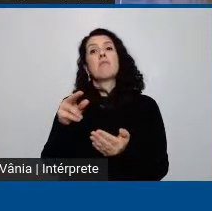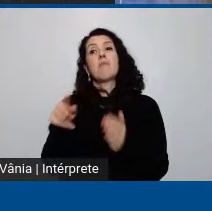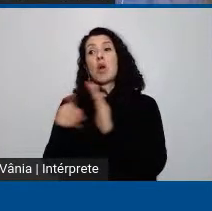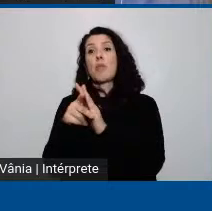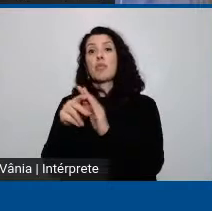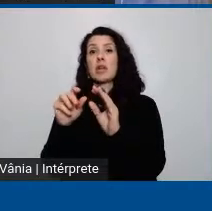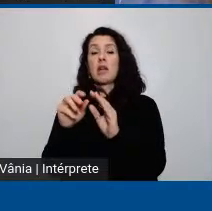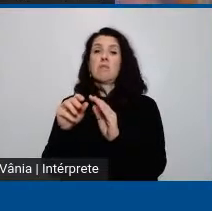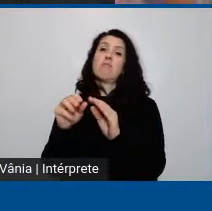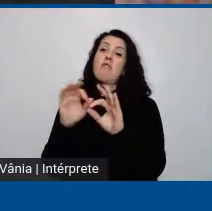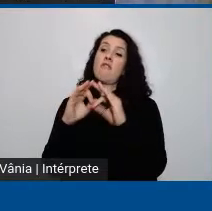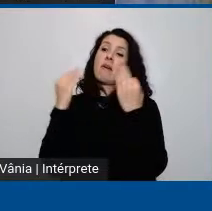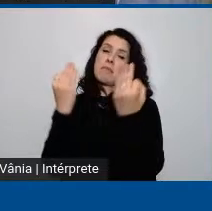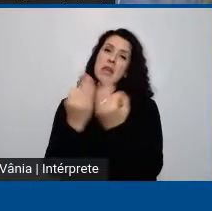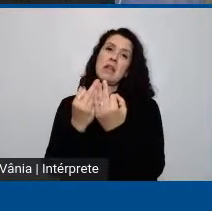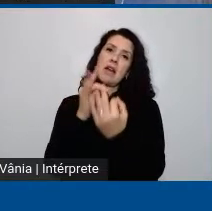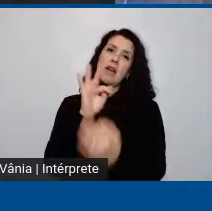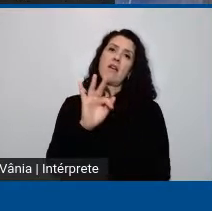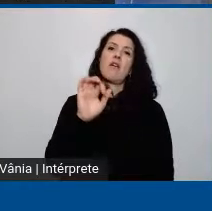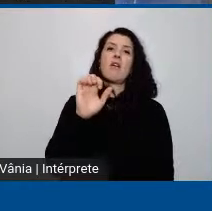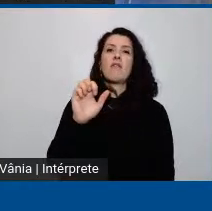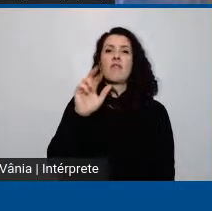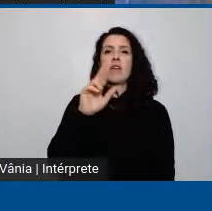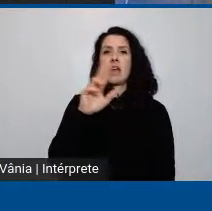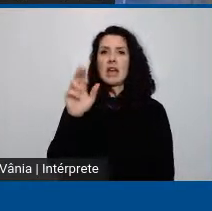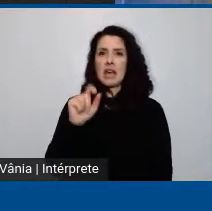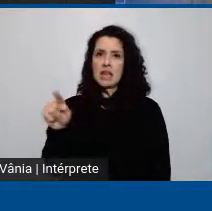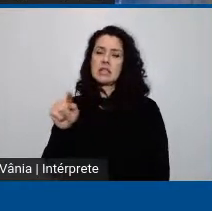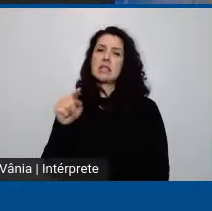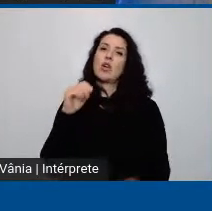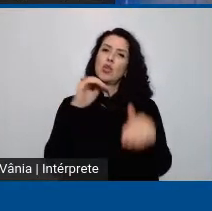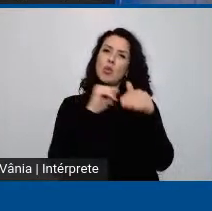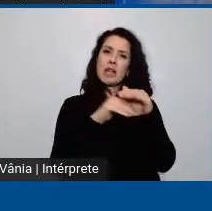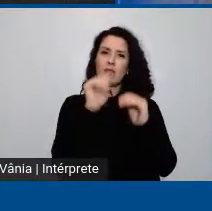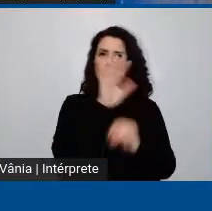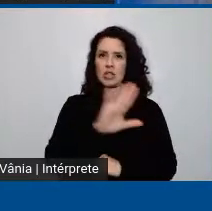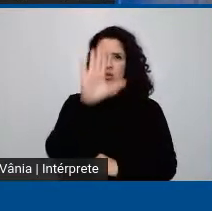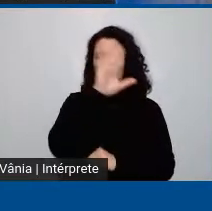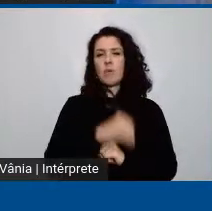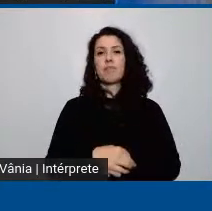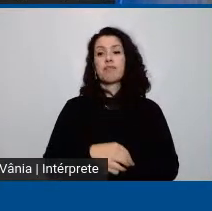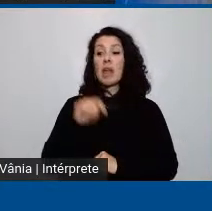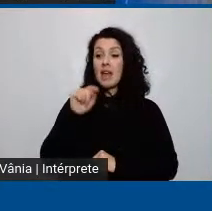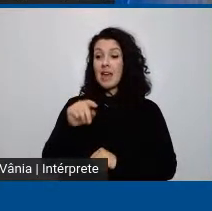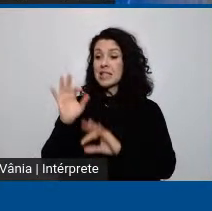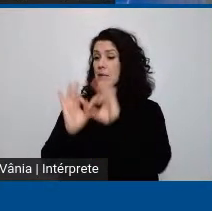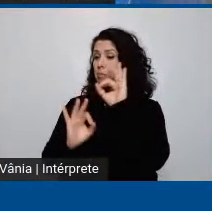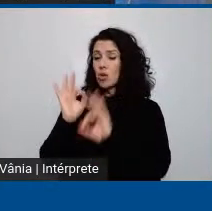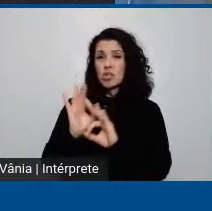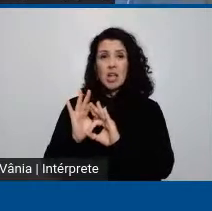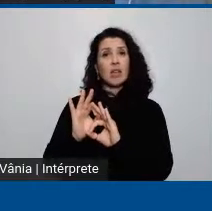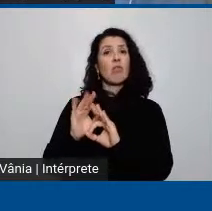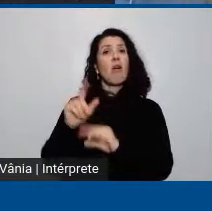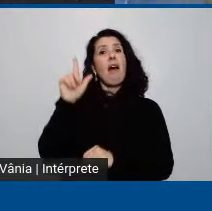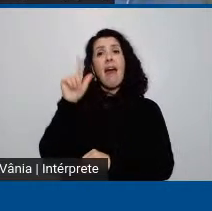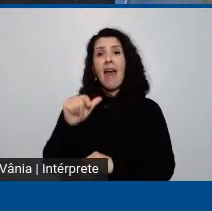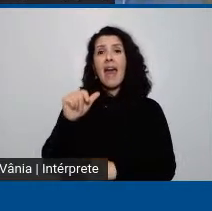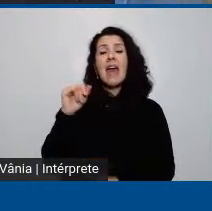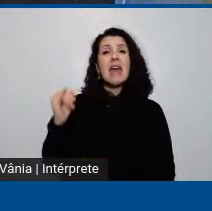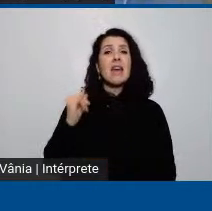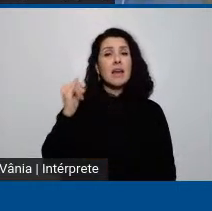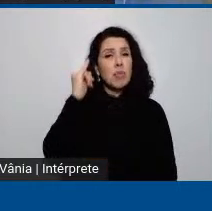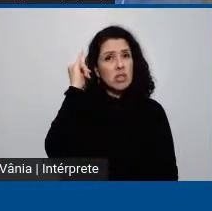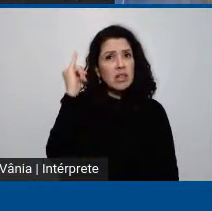Nacional. Esse projeto é, portanto, um projeto absolutamente necessário, né, de, de um certo